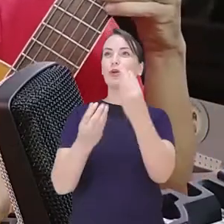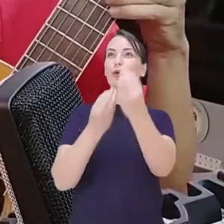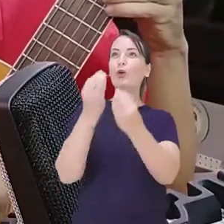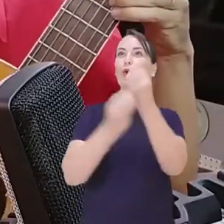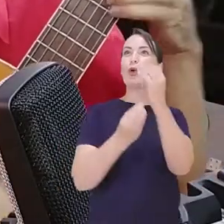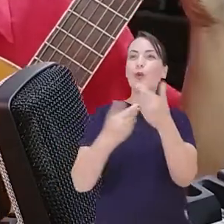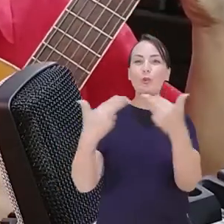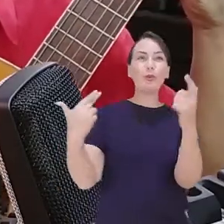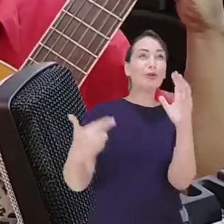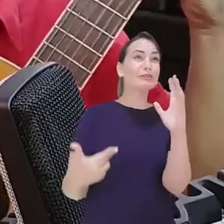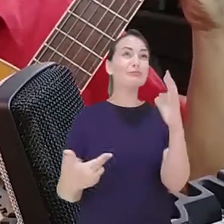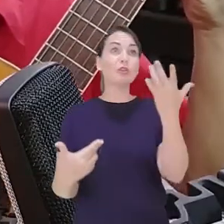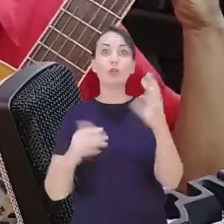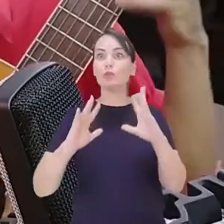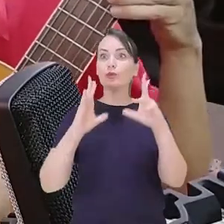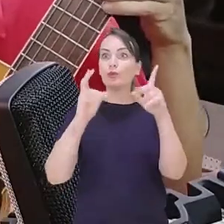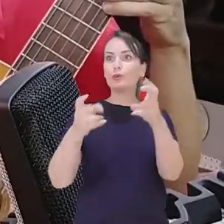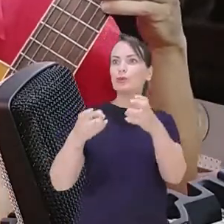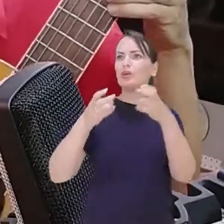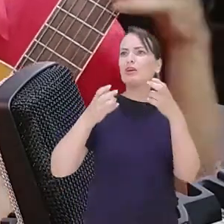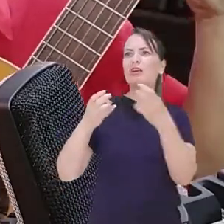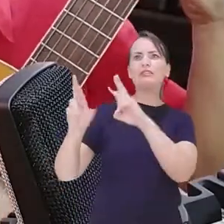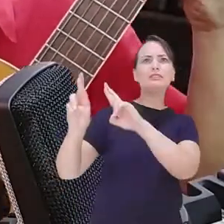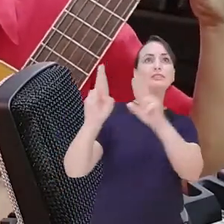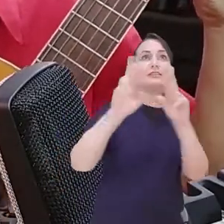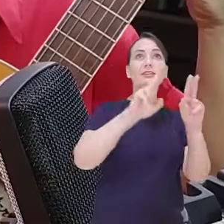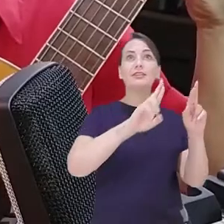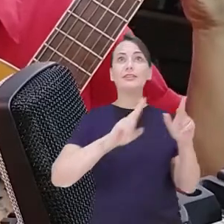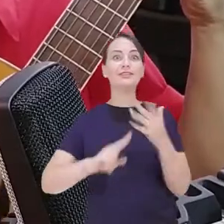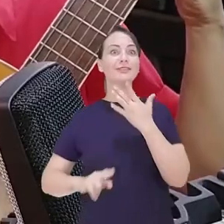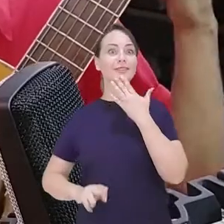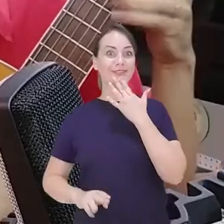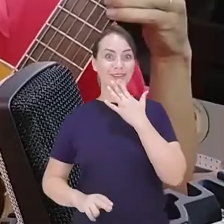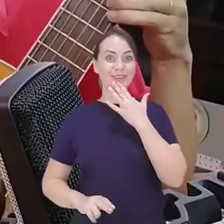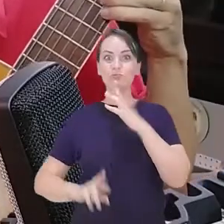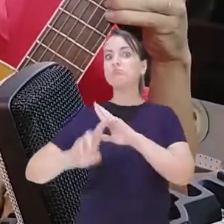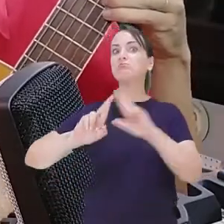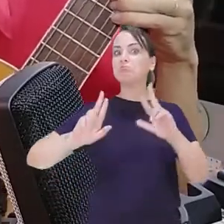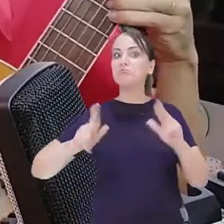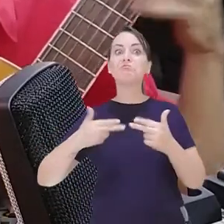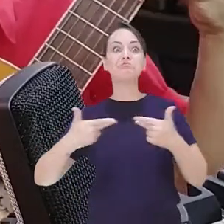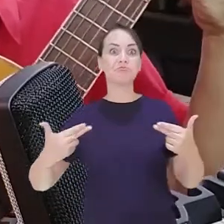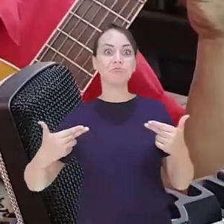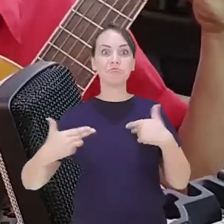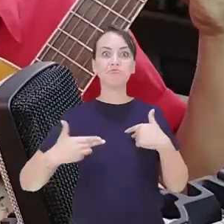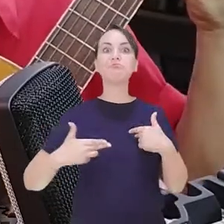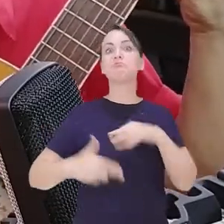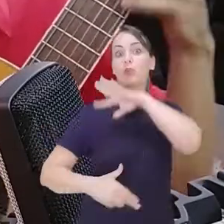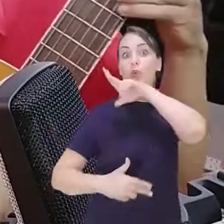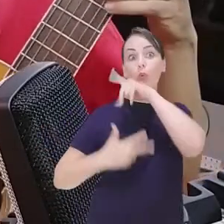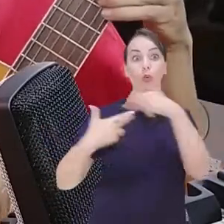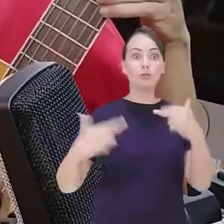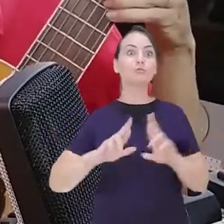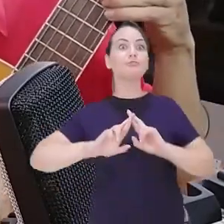Descobri como as coisas são, e tudo que eu vi não era igual. As flores são diferentes,